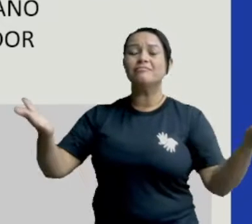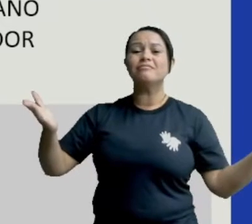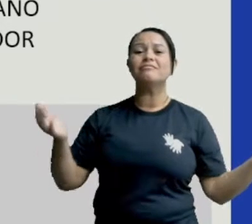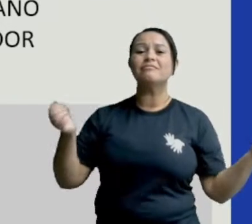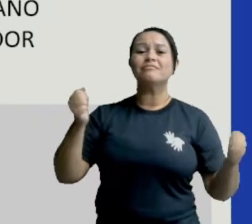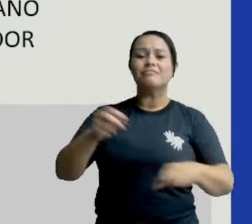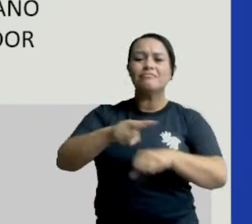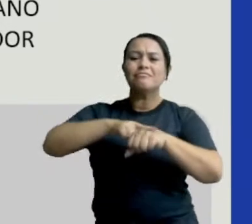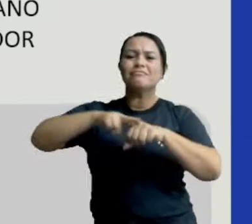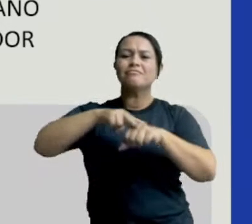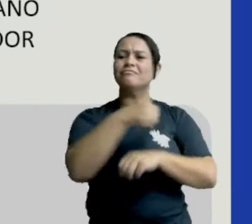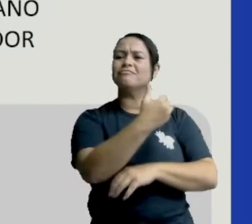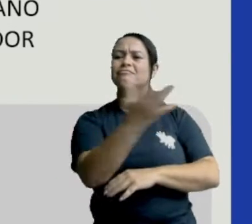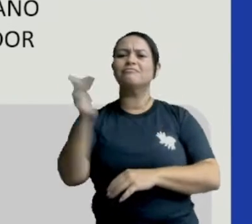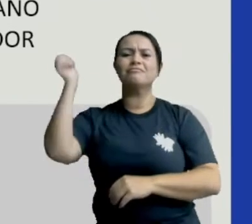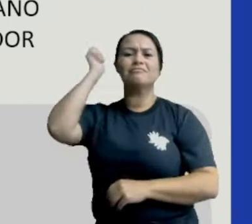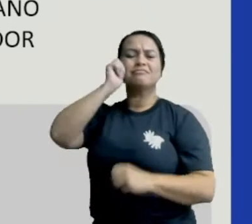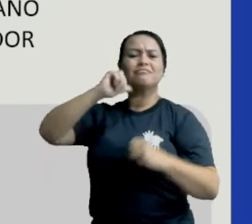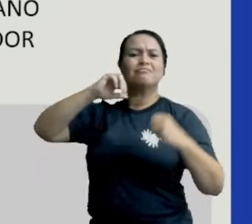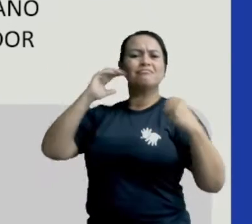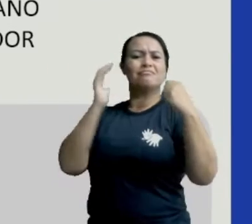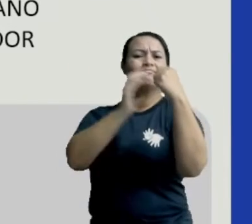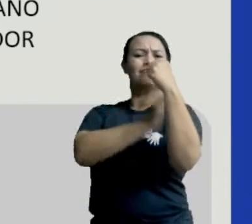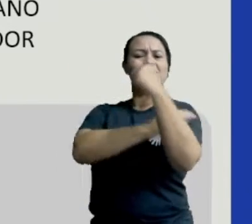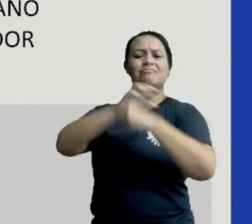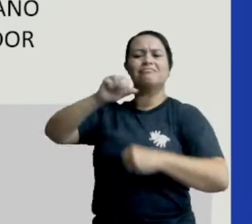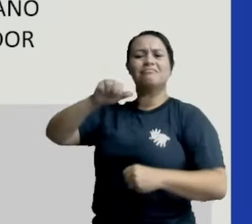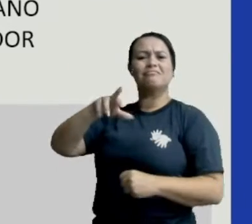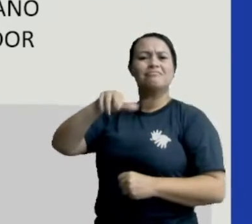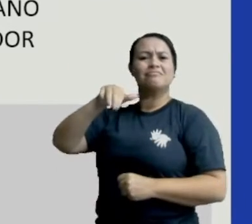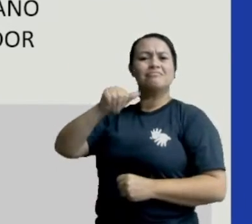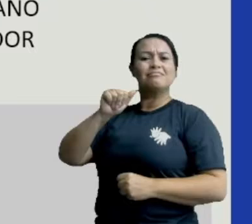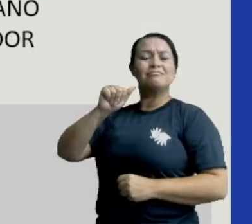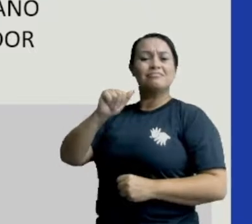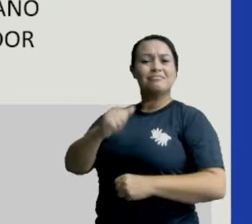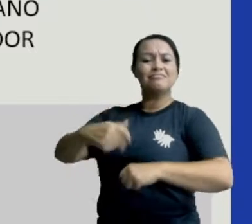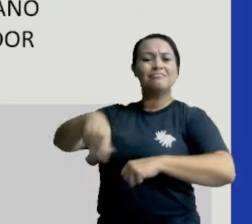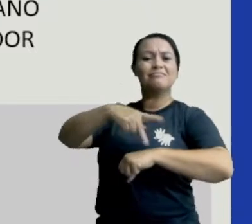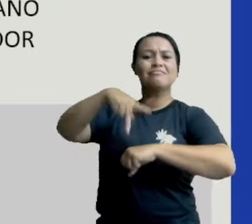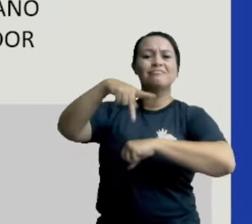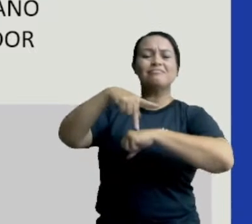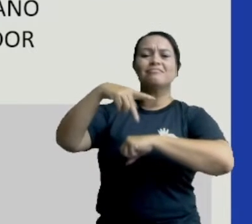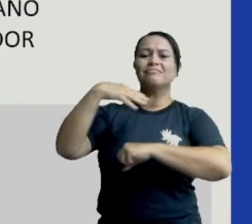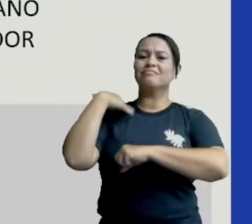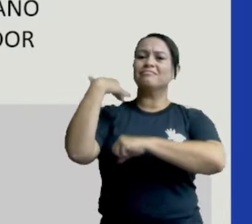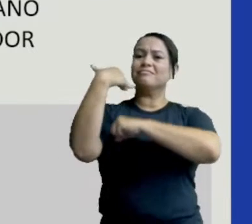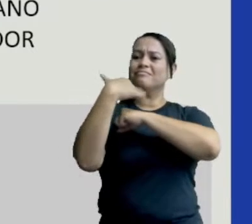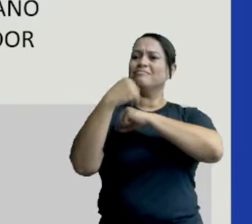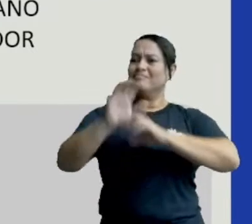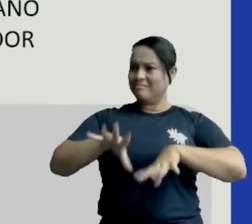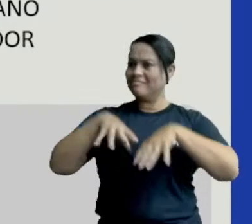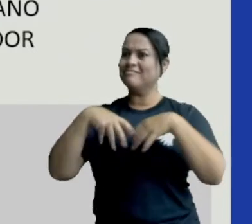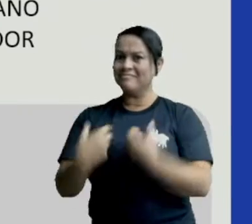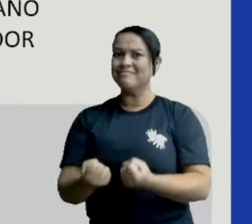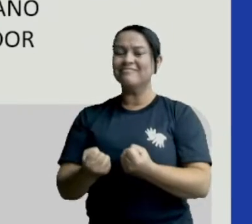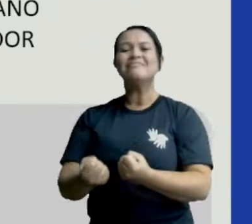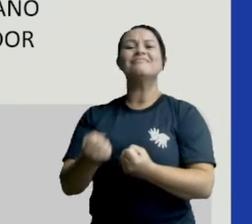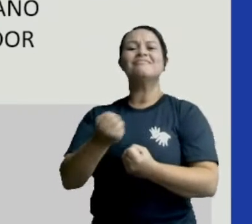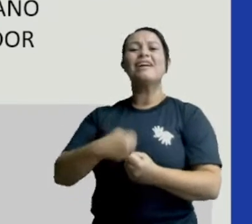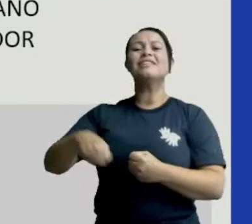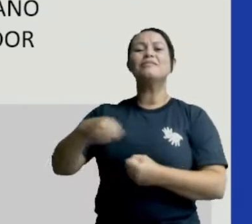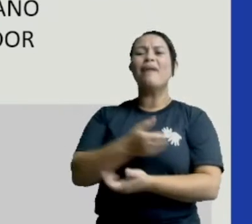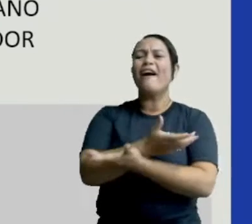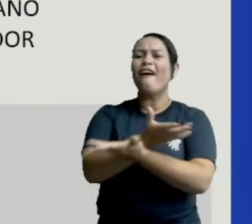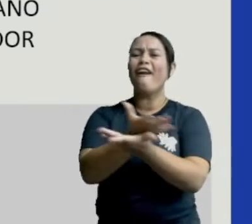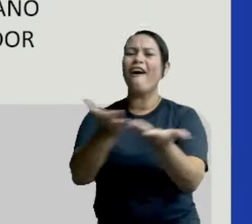de Mariana em gente forte, atende a voz a pátria que ele chama. Entre as